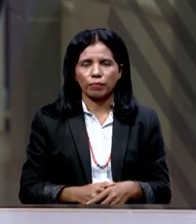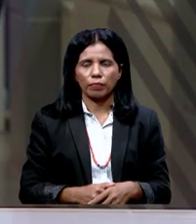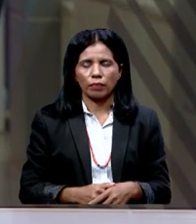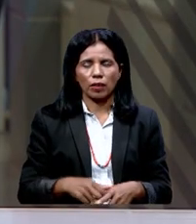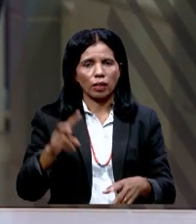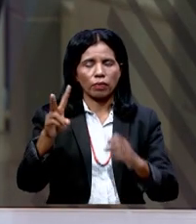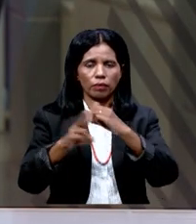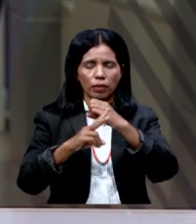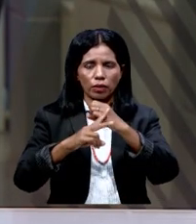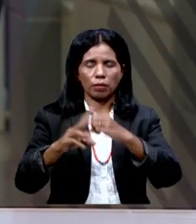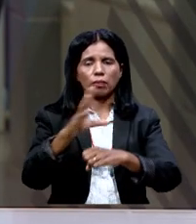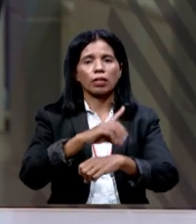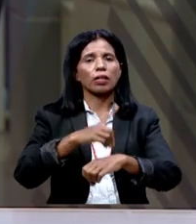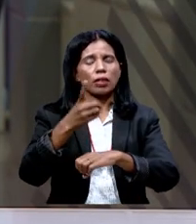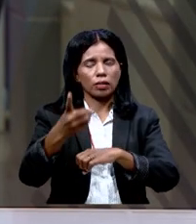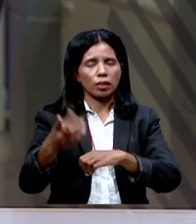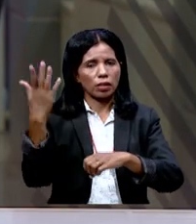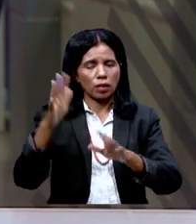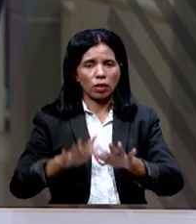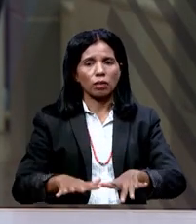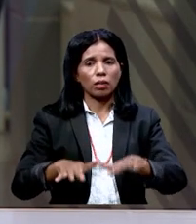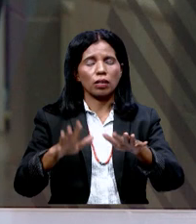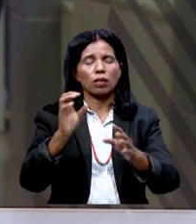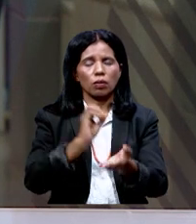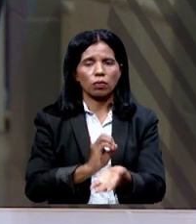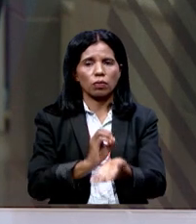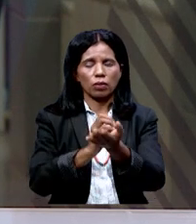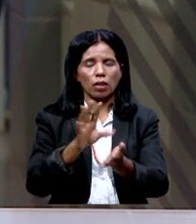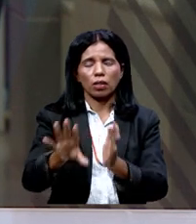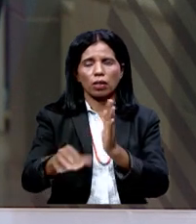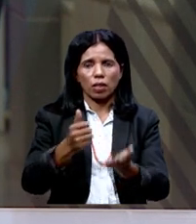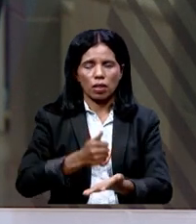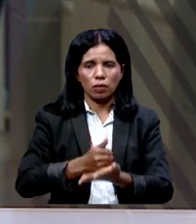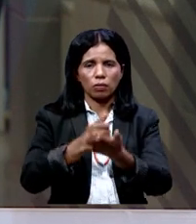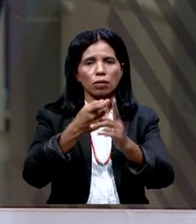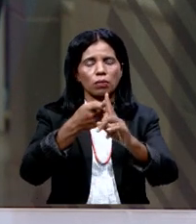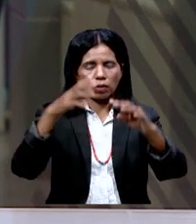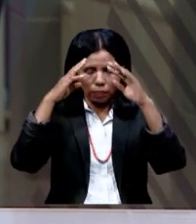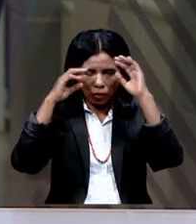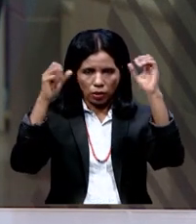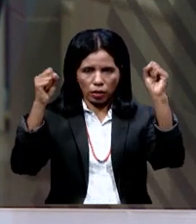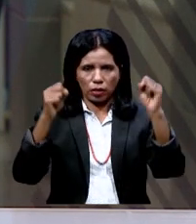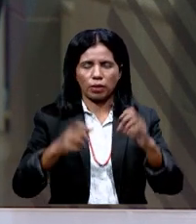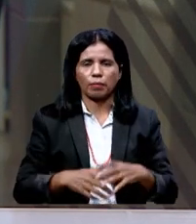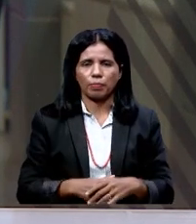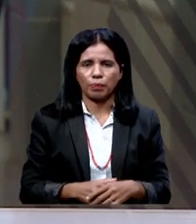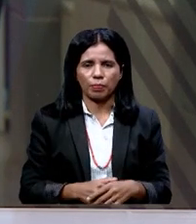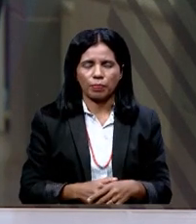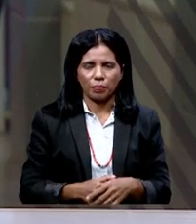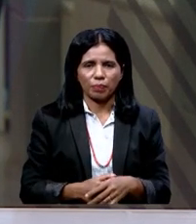Vítima inundação em Oikusi retorna a apoio à necessidade básica russa presidência república.